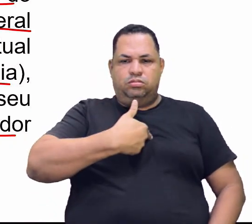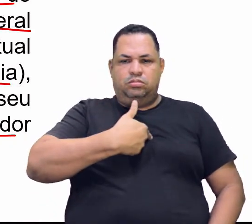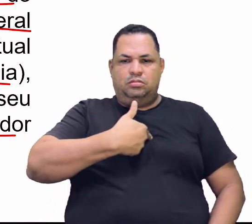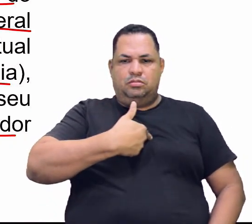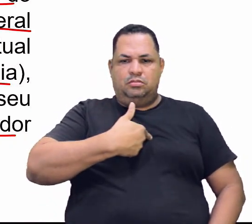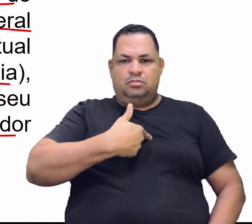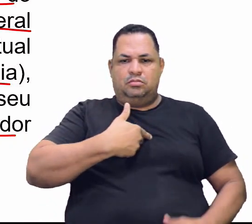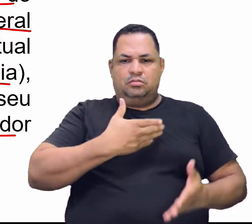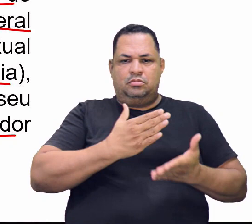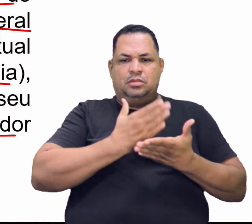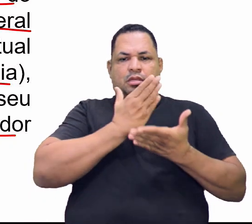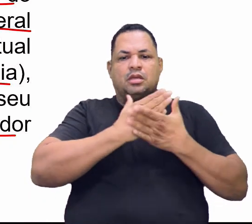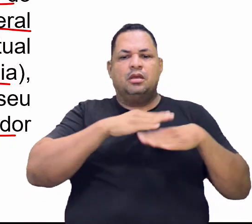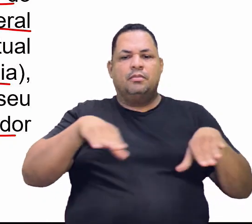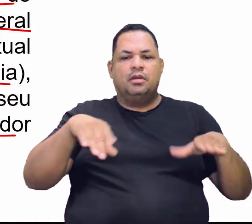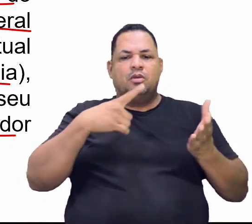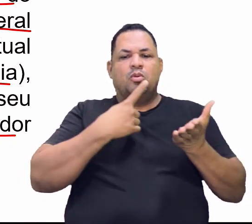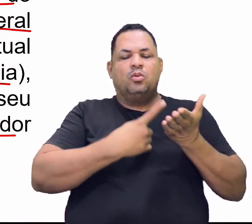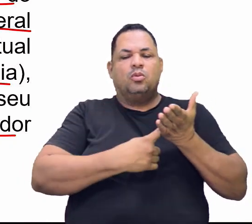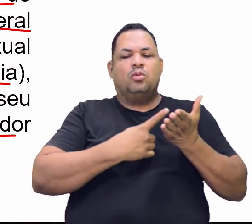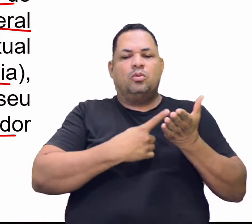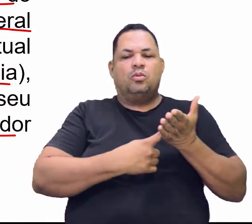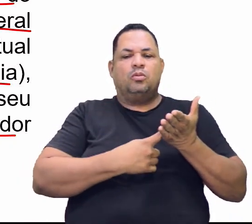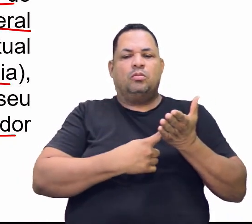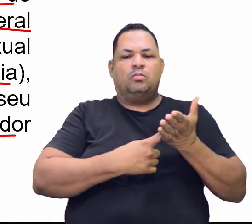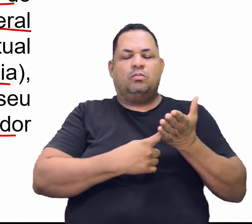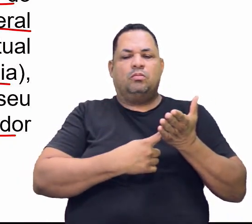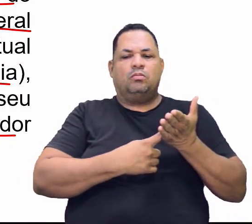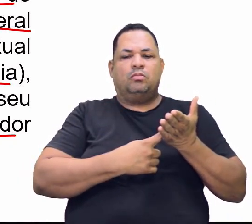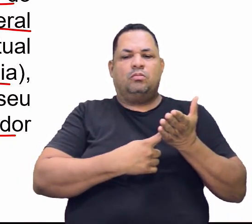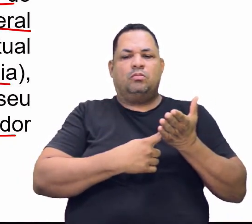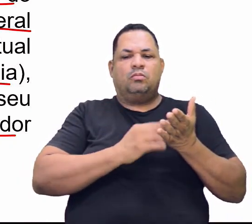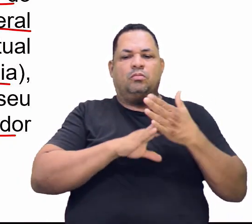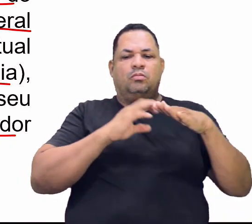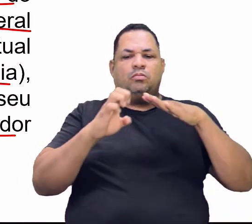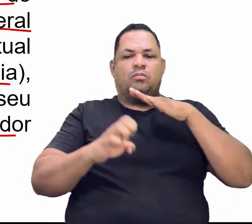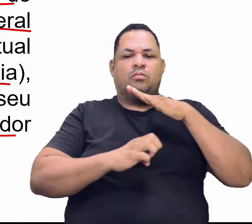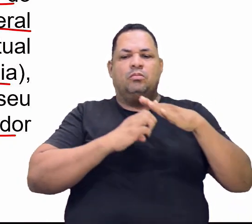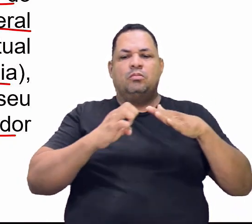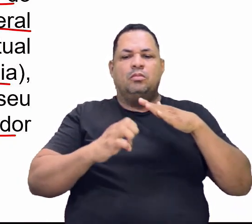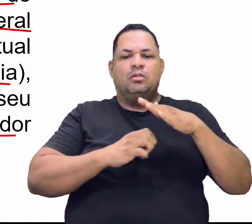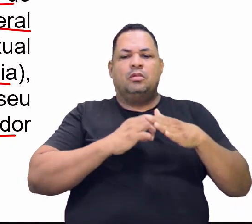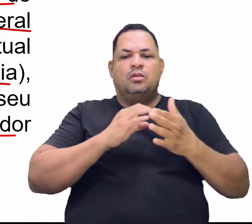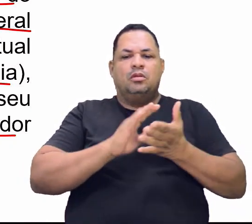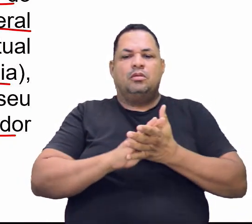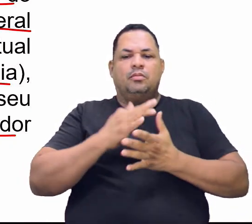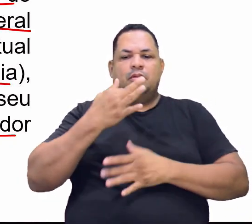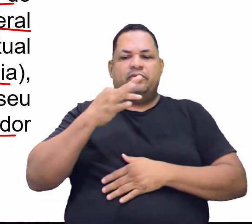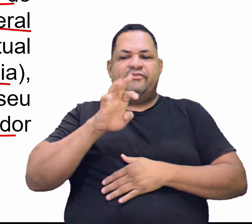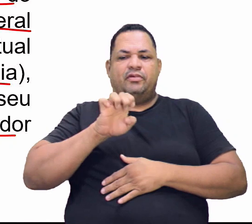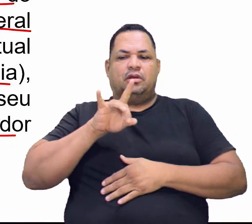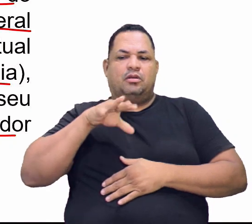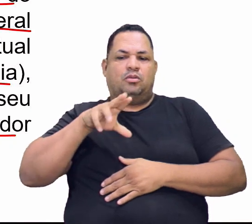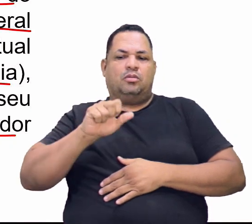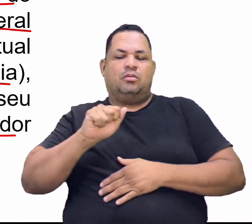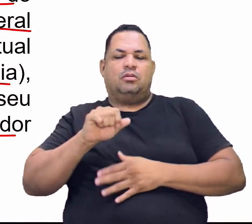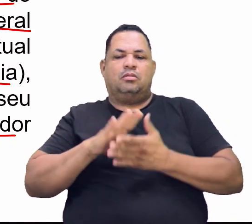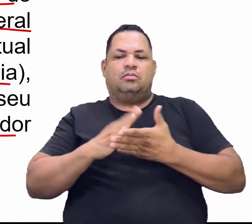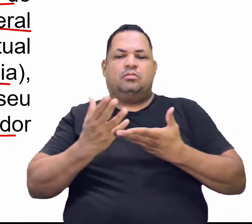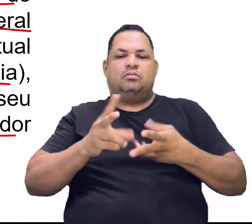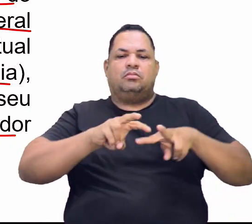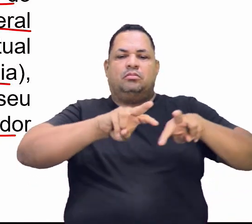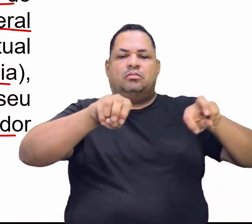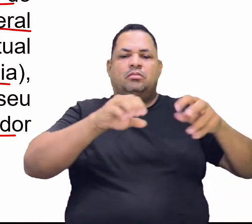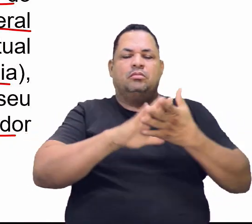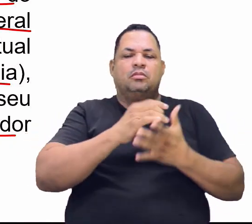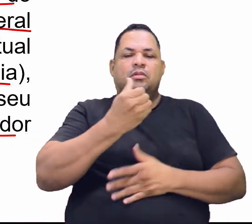vai desfazer o acordo que a empresa Mayday Randolph teria que explorar